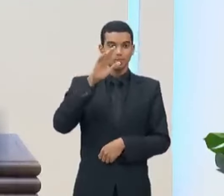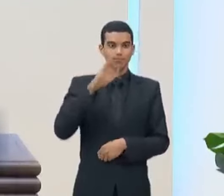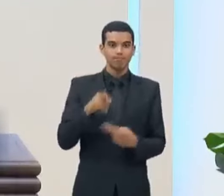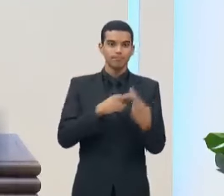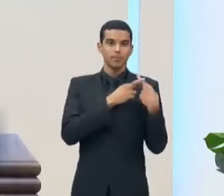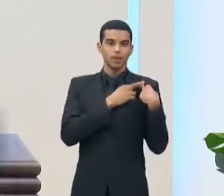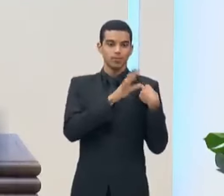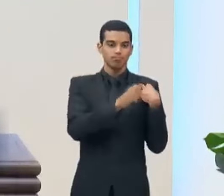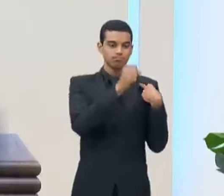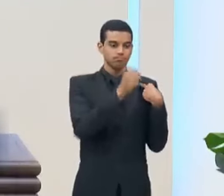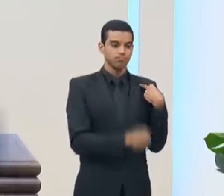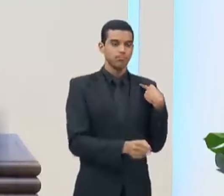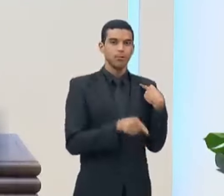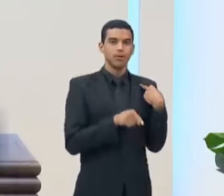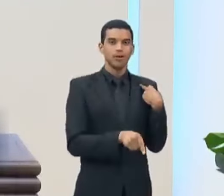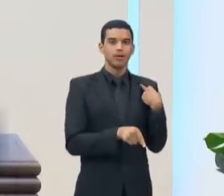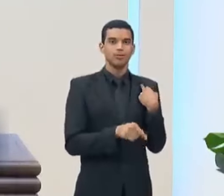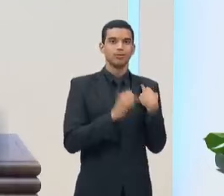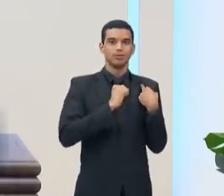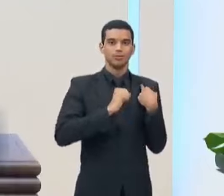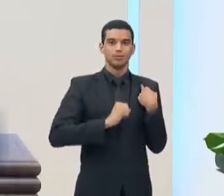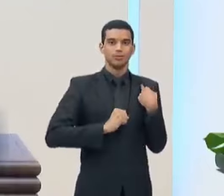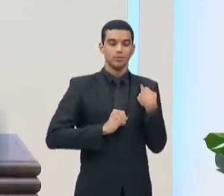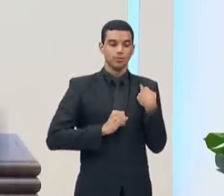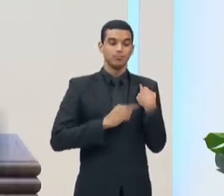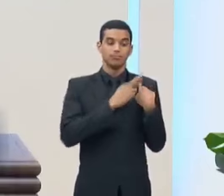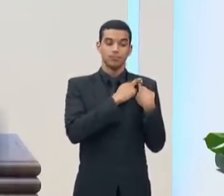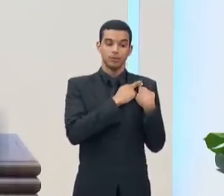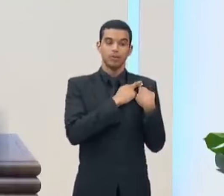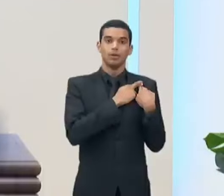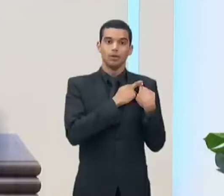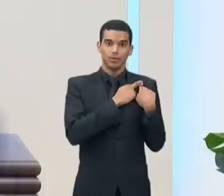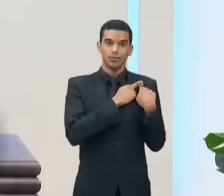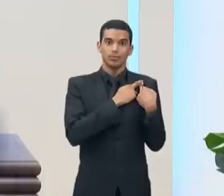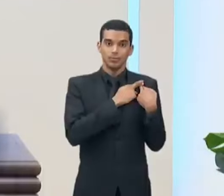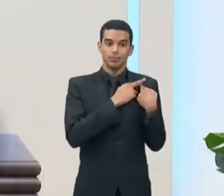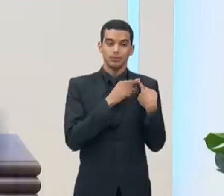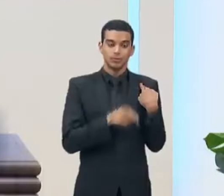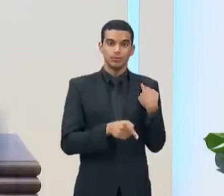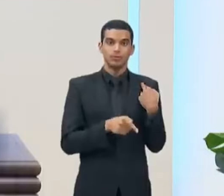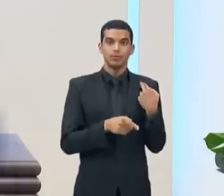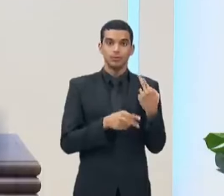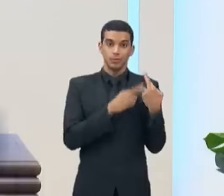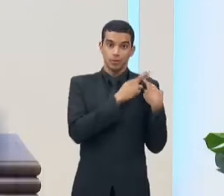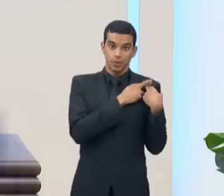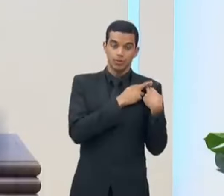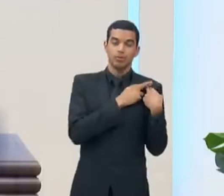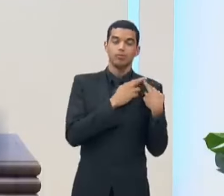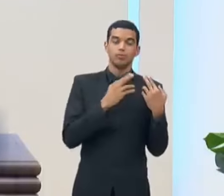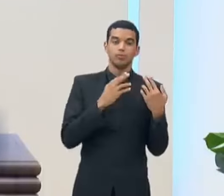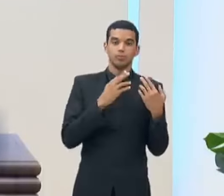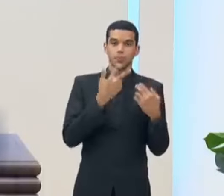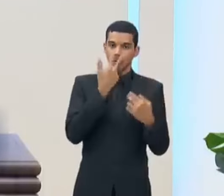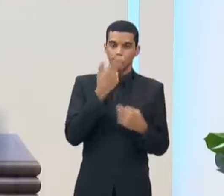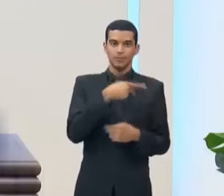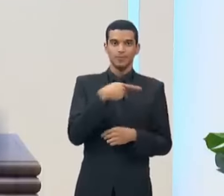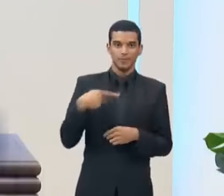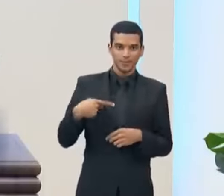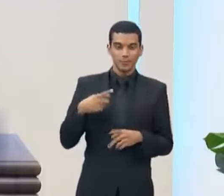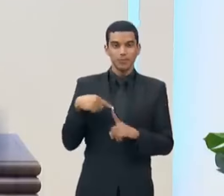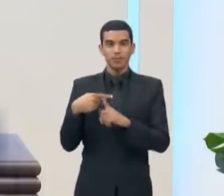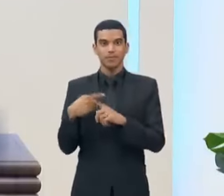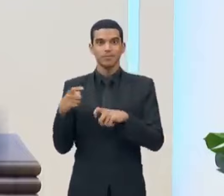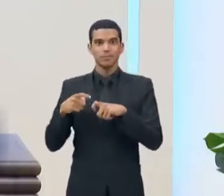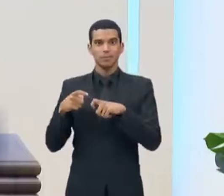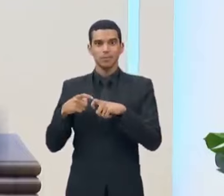com essa missão, uma missão tão importante, como dissemos, não só uma missão religiosa, espiritual, mas uma